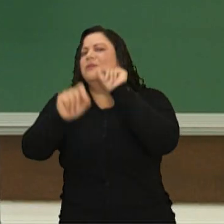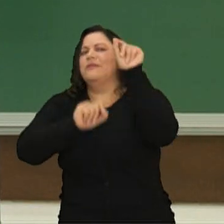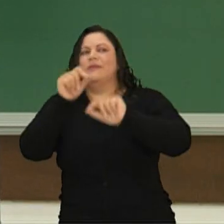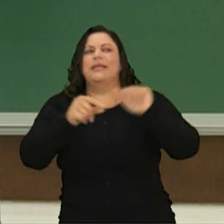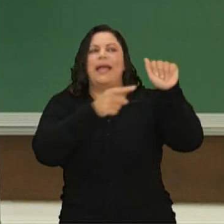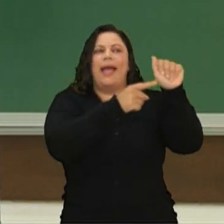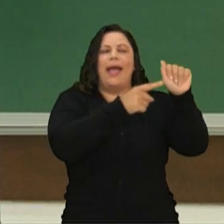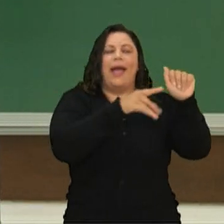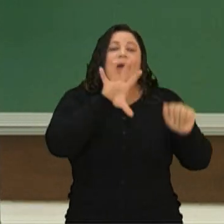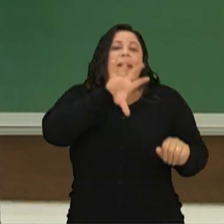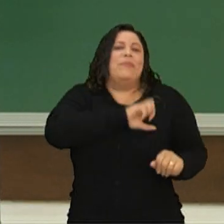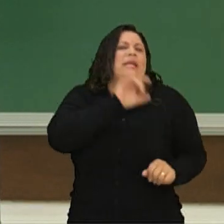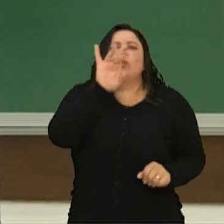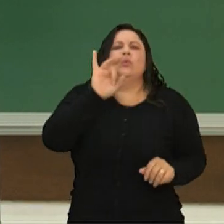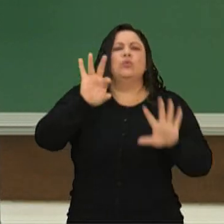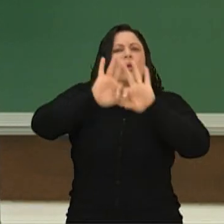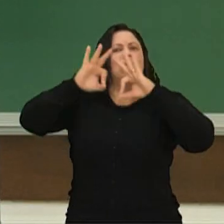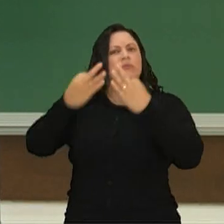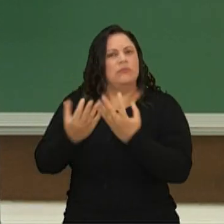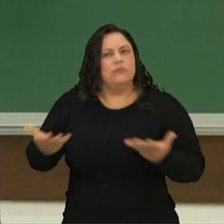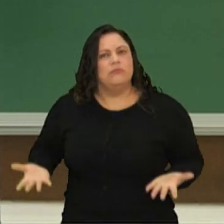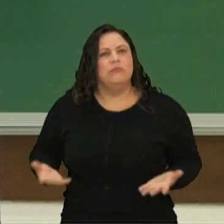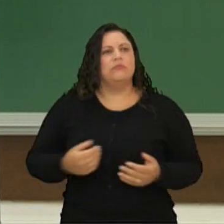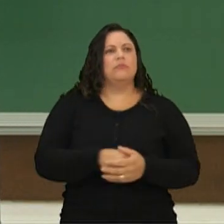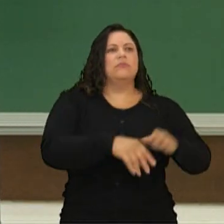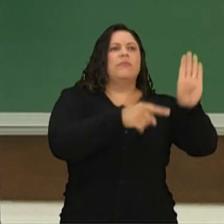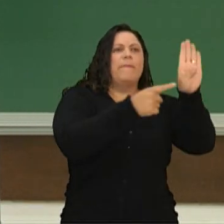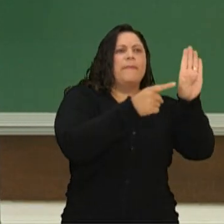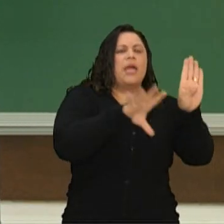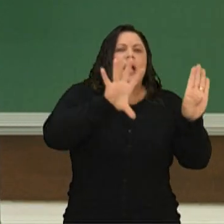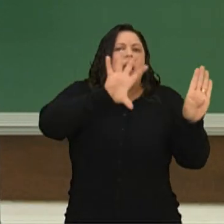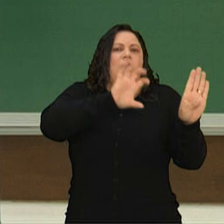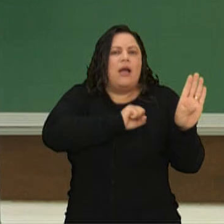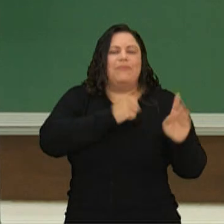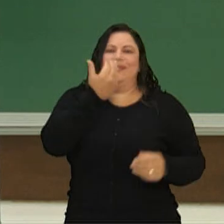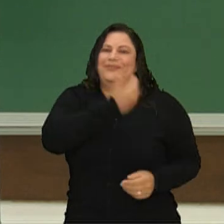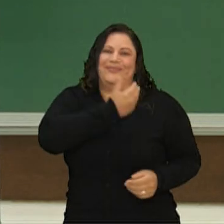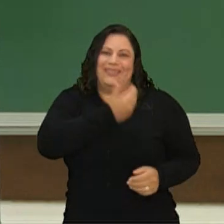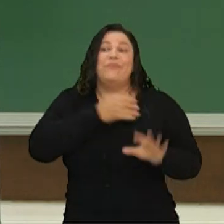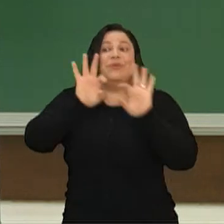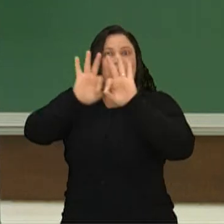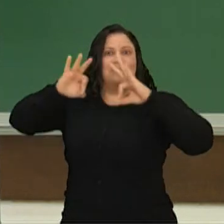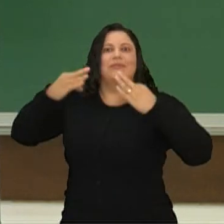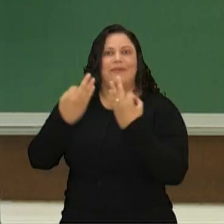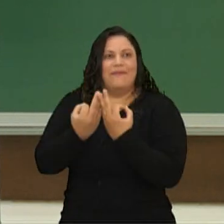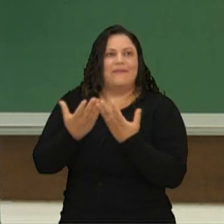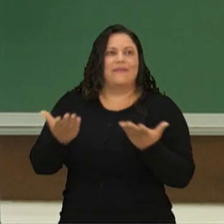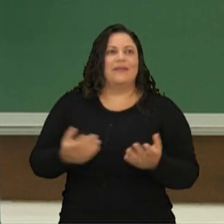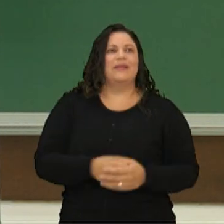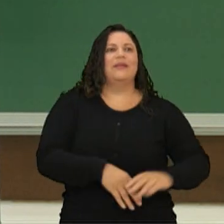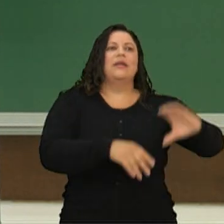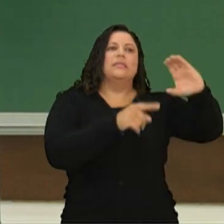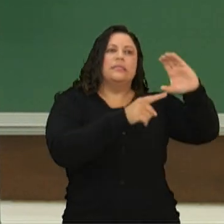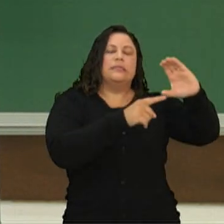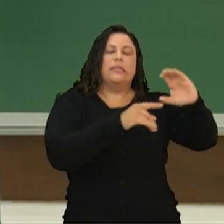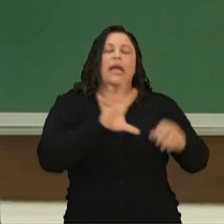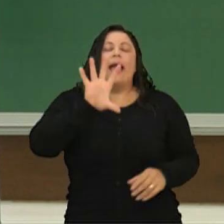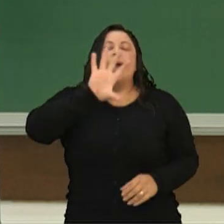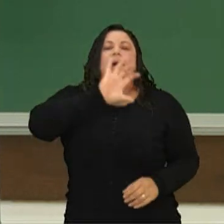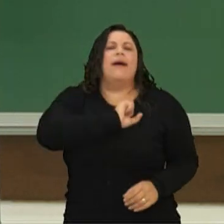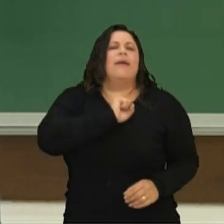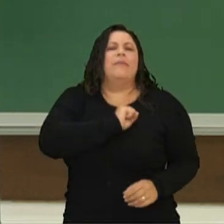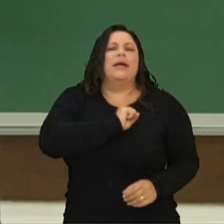família? Letra B, amarás somente os amigos próximos e a família? Letra C, amará os